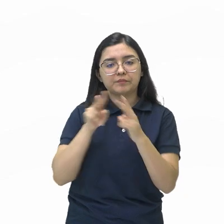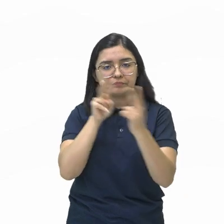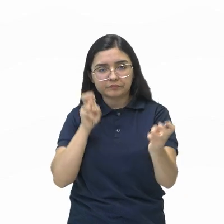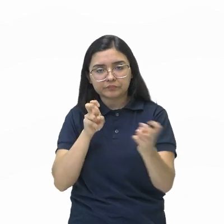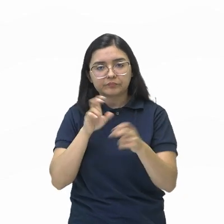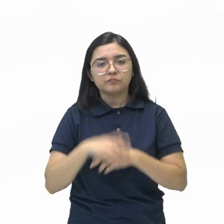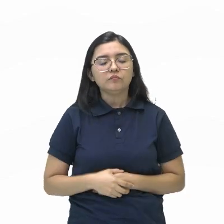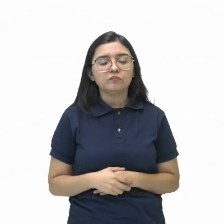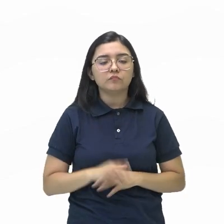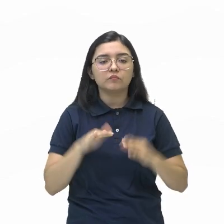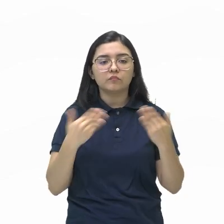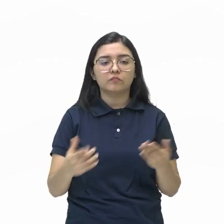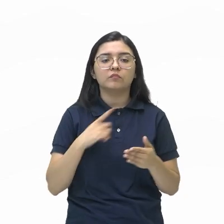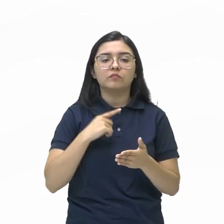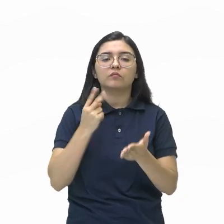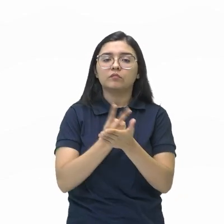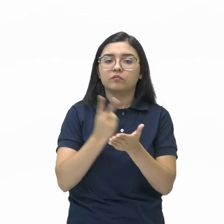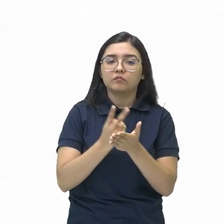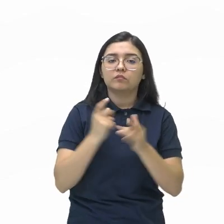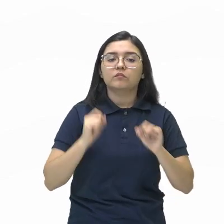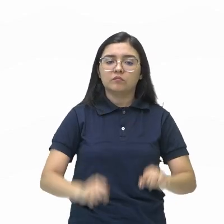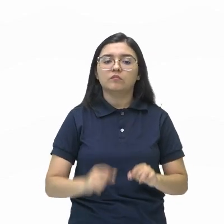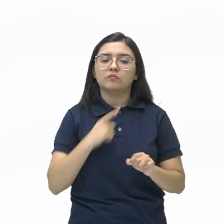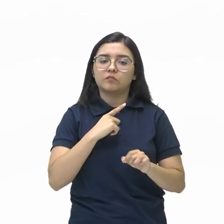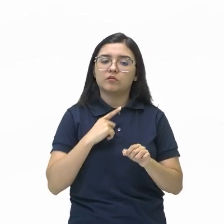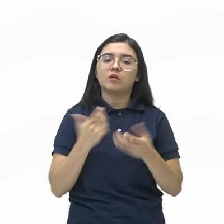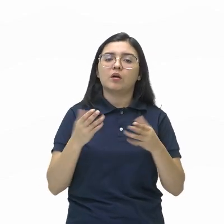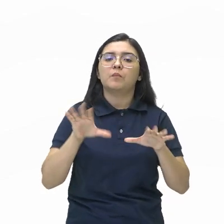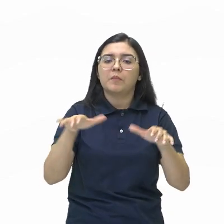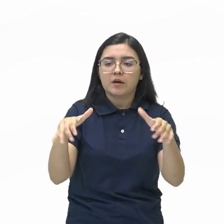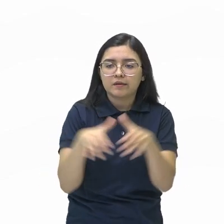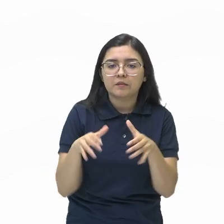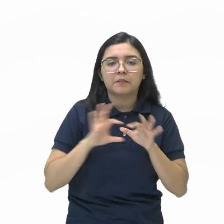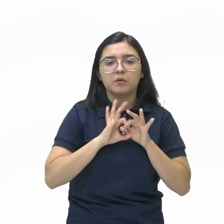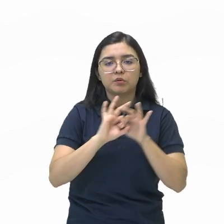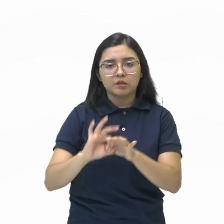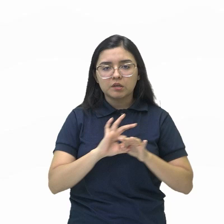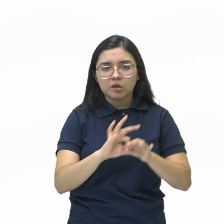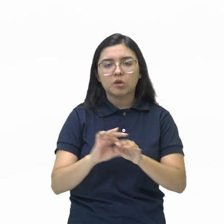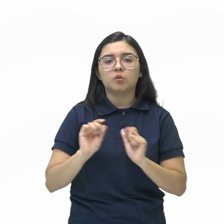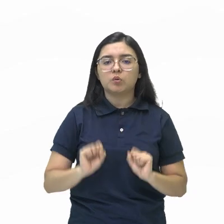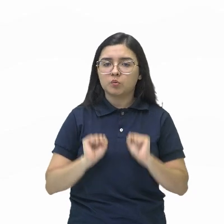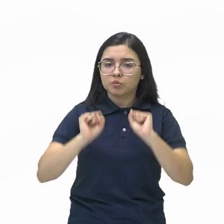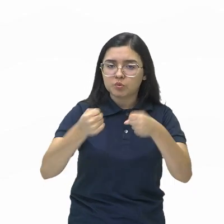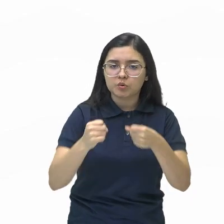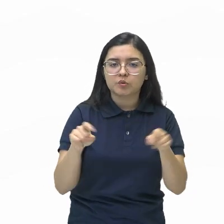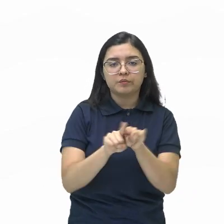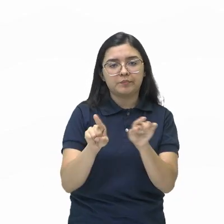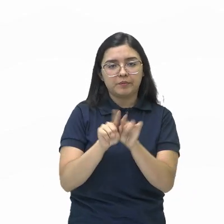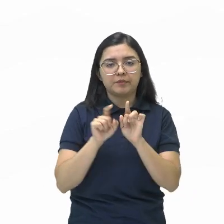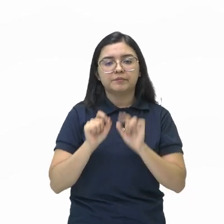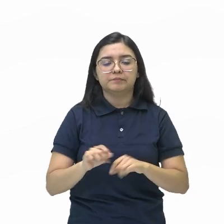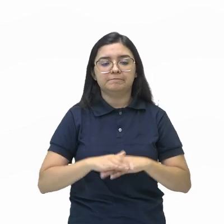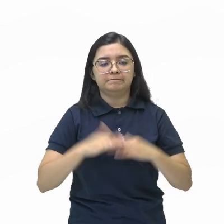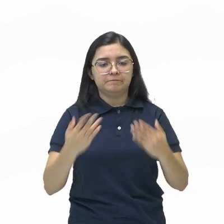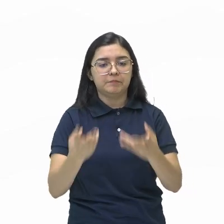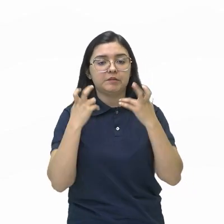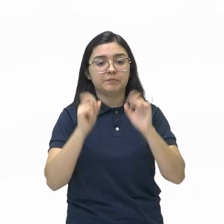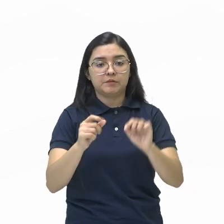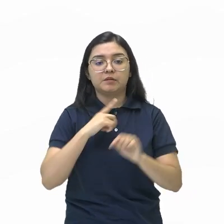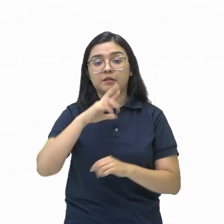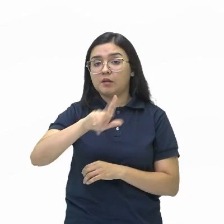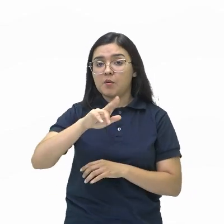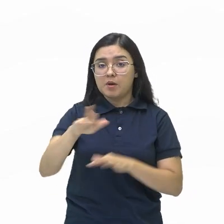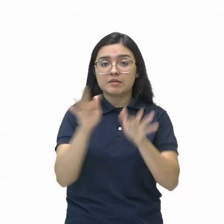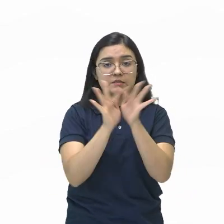virtual, de manter a coesão da equipe, manter o engajamento dos funcionários. Olha só, não é